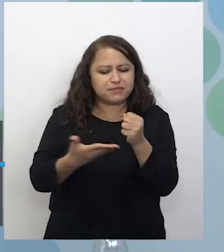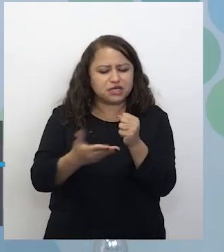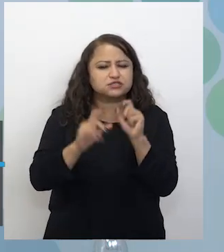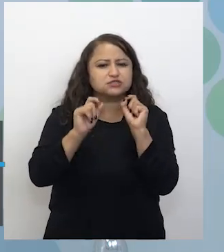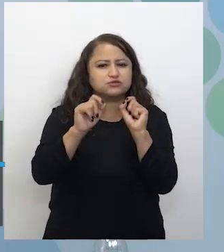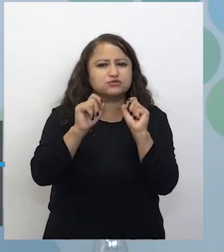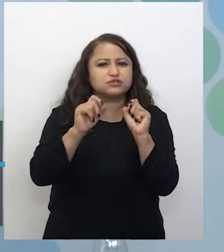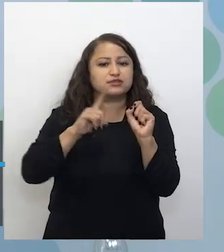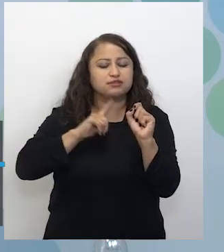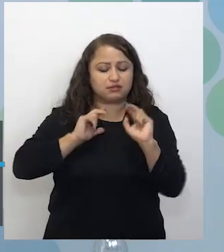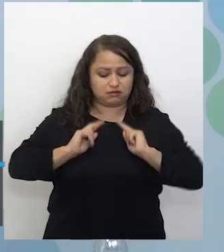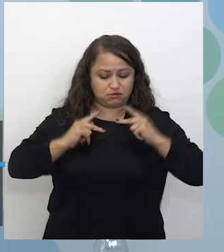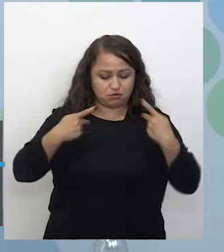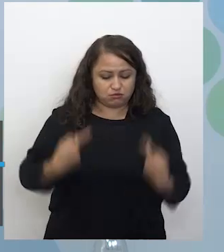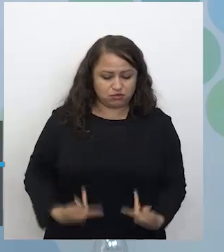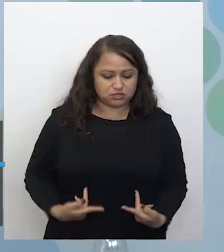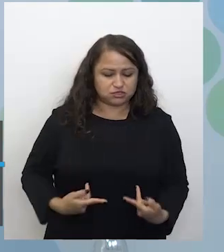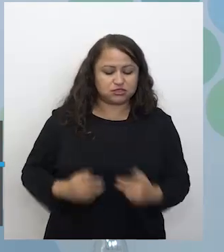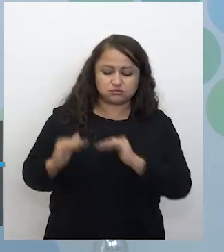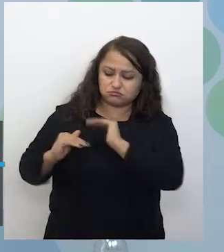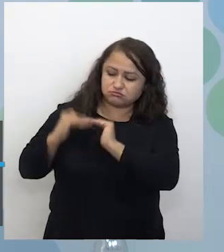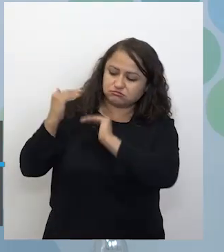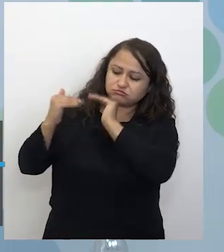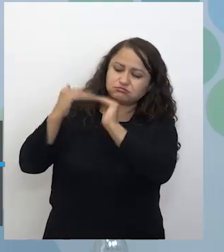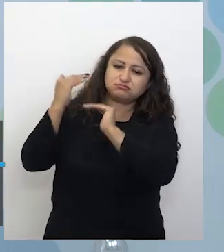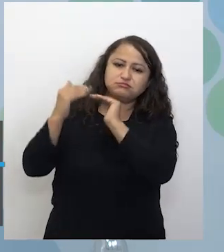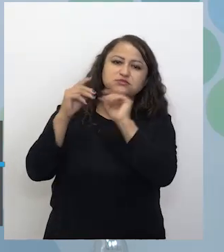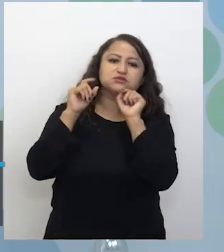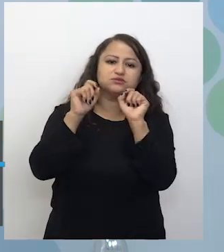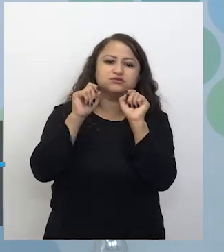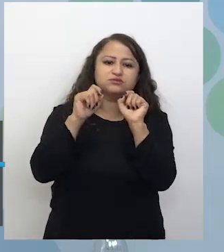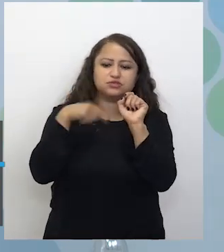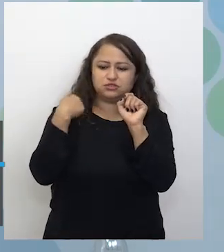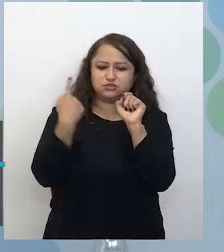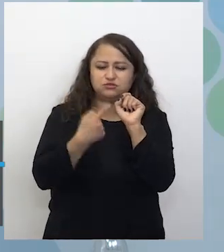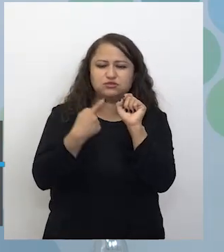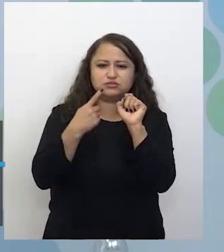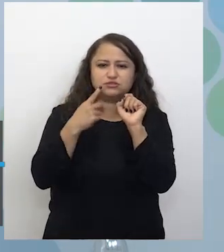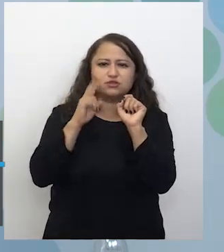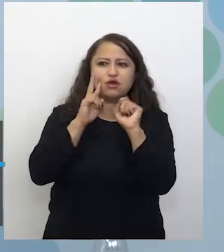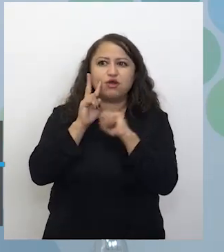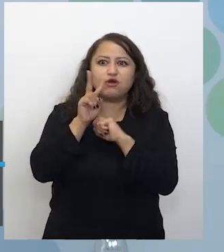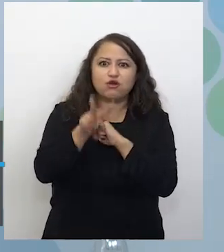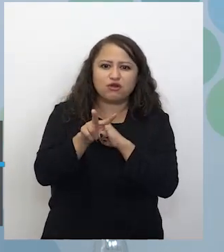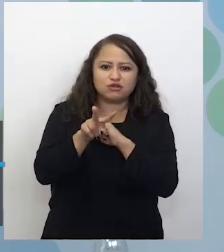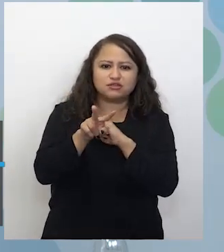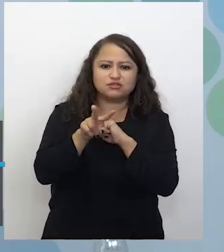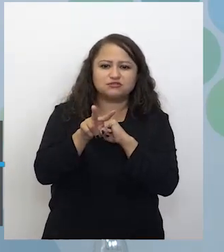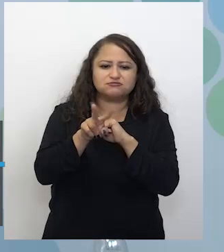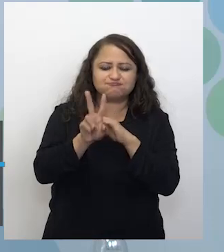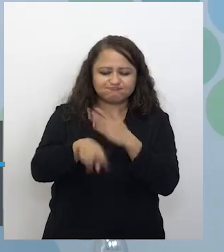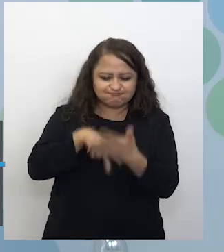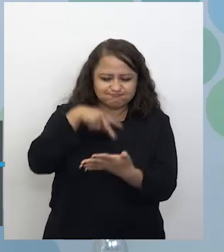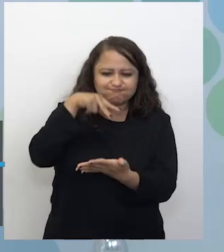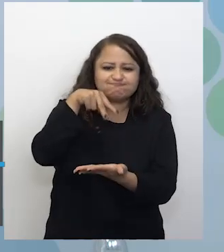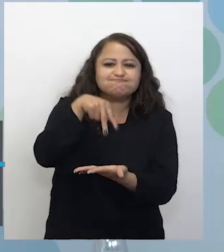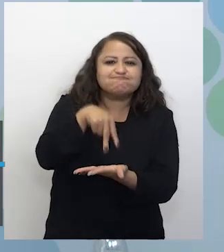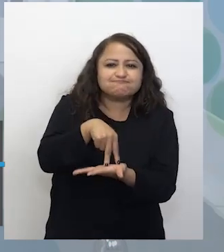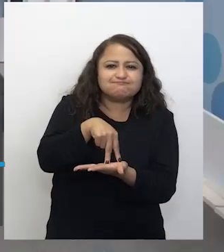na humanidade para desenvolver aquilo que vocês estão colocando aqui, que é um olhar crítico, mais ativo e